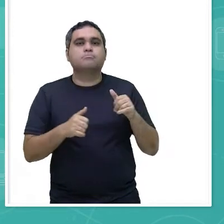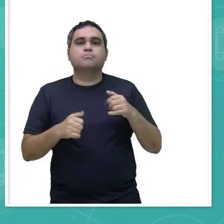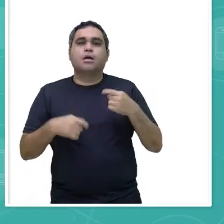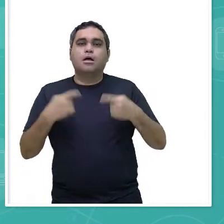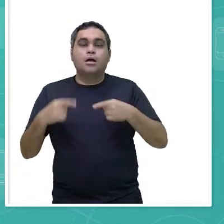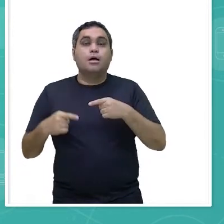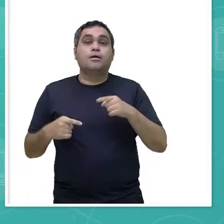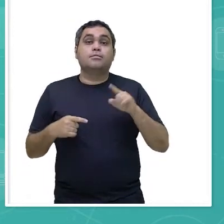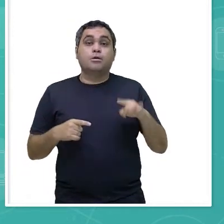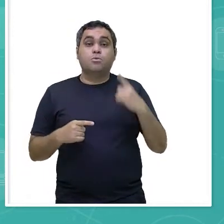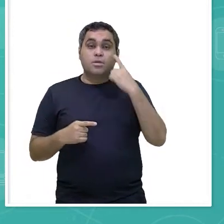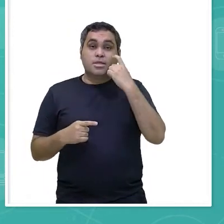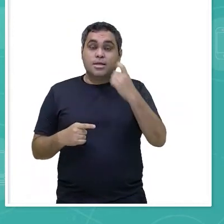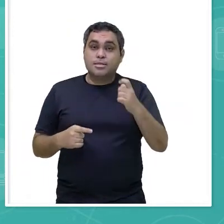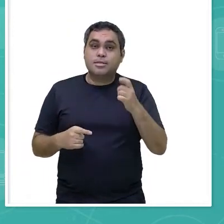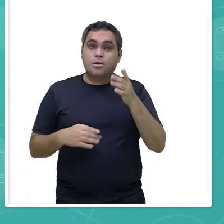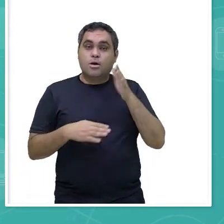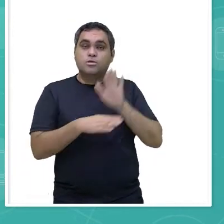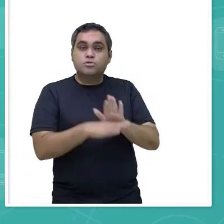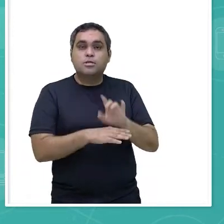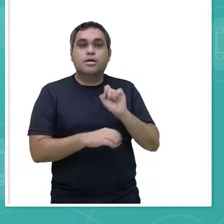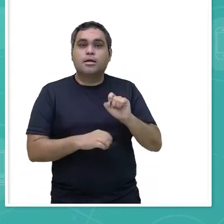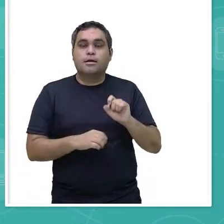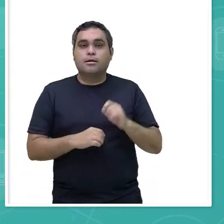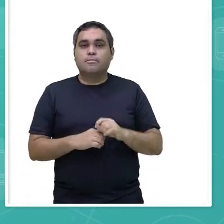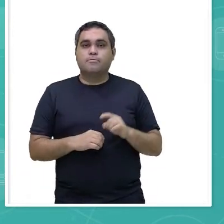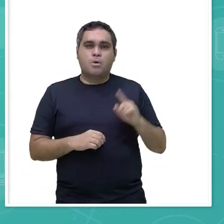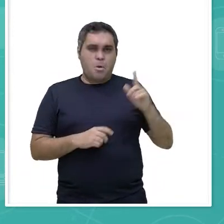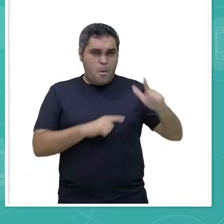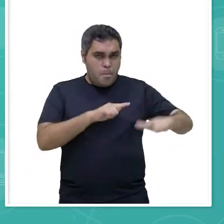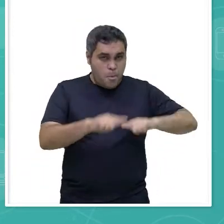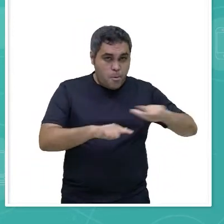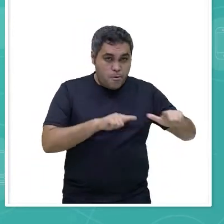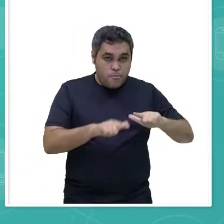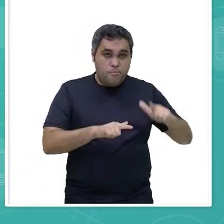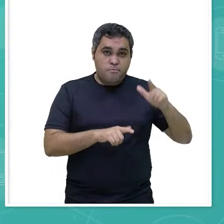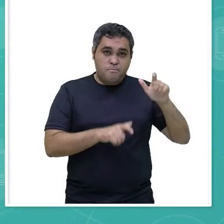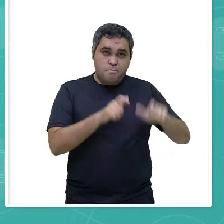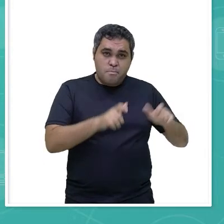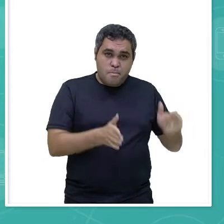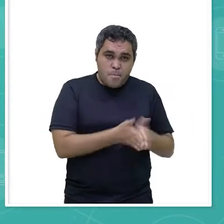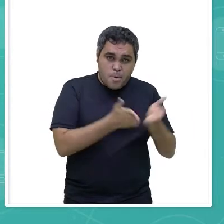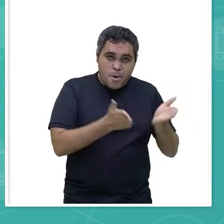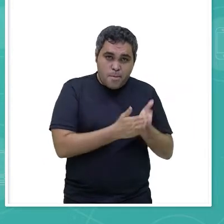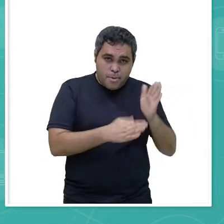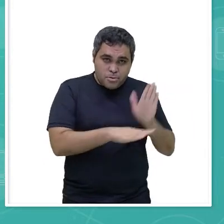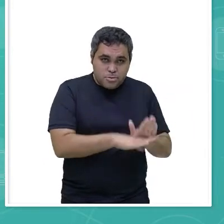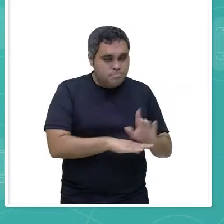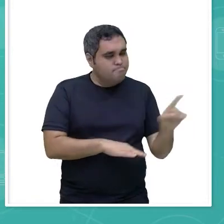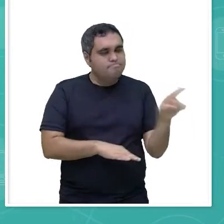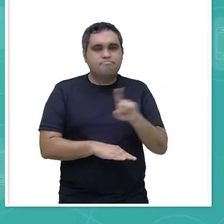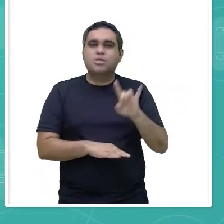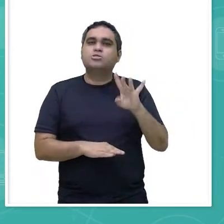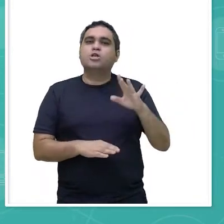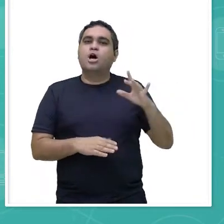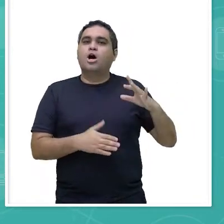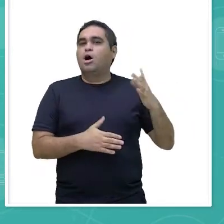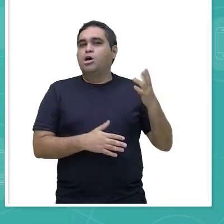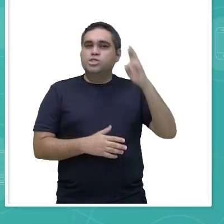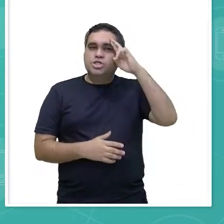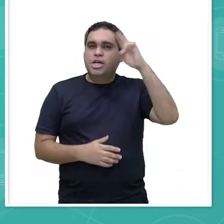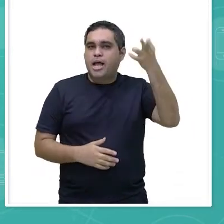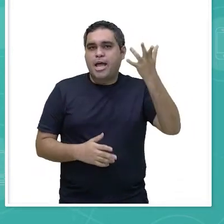fábricas, campesinato ou da burguesia? Porque vejam bem, as indústrias que tinham na Rússia naquele momento eram de